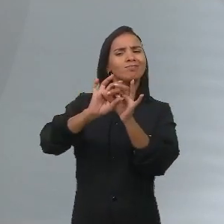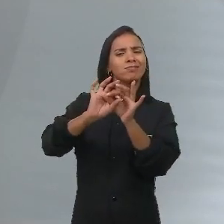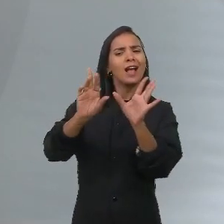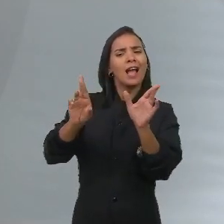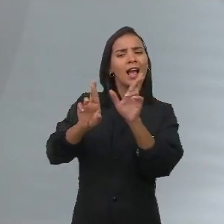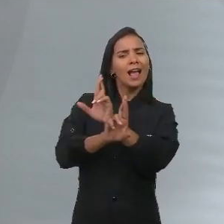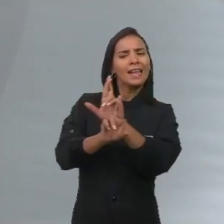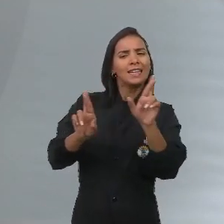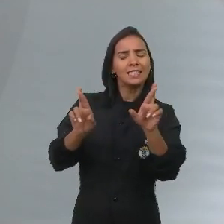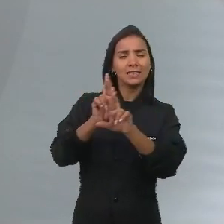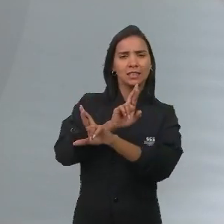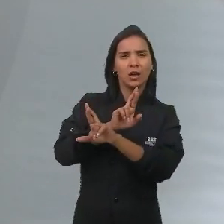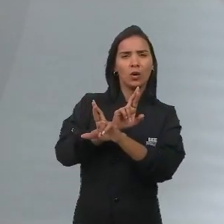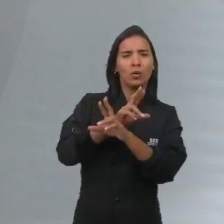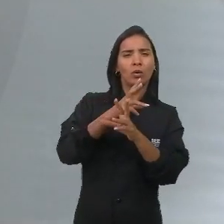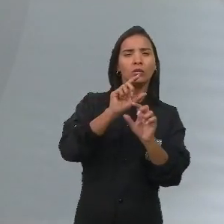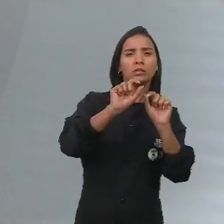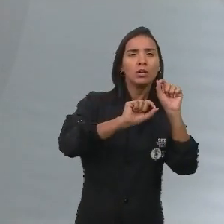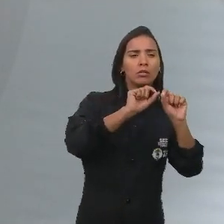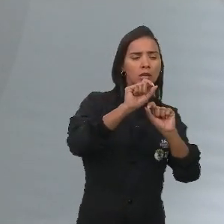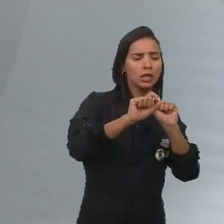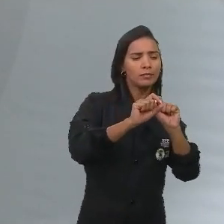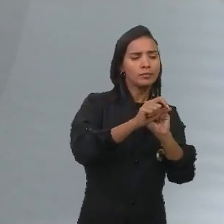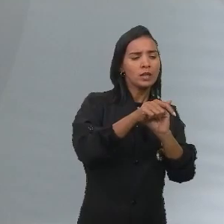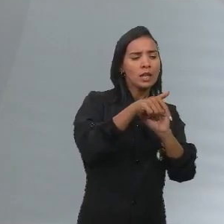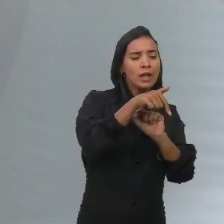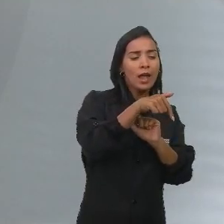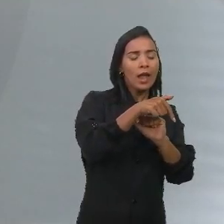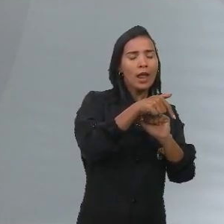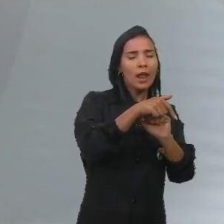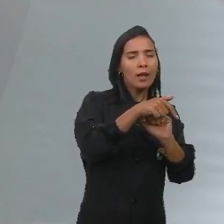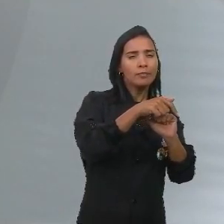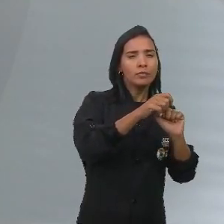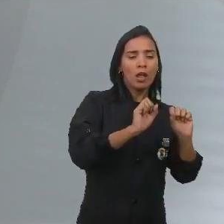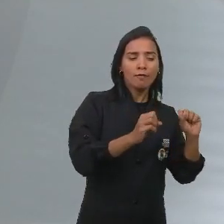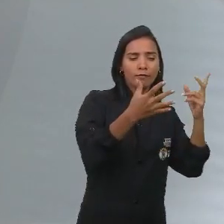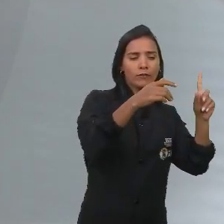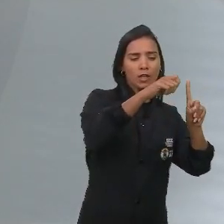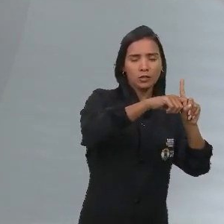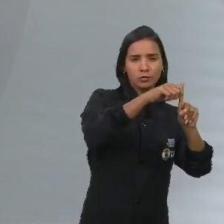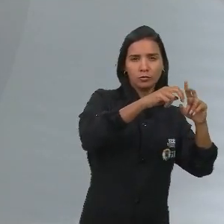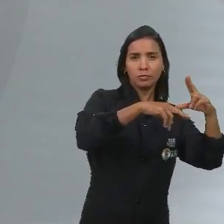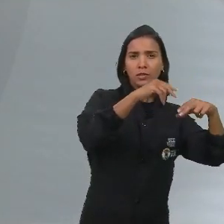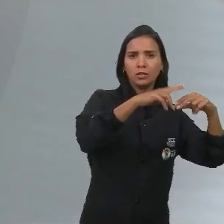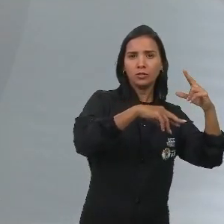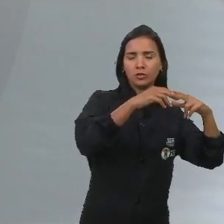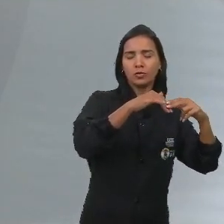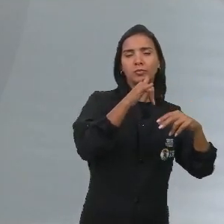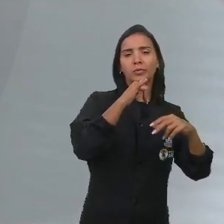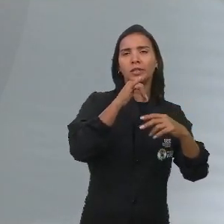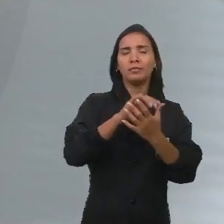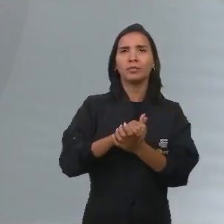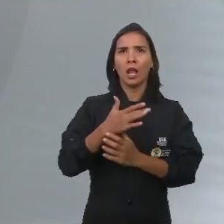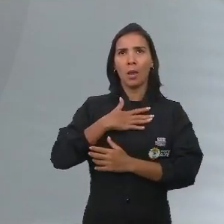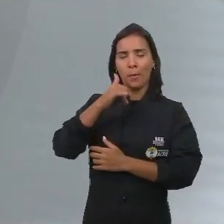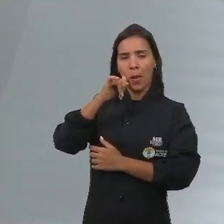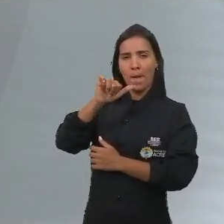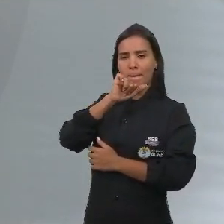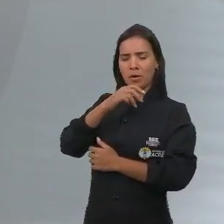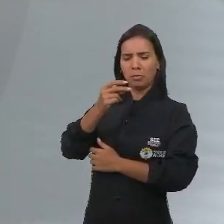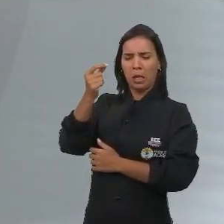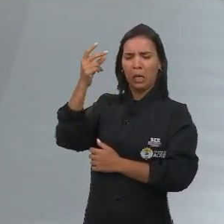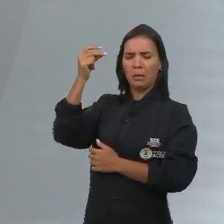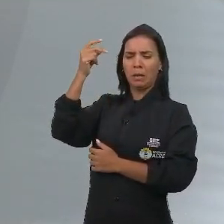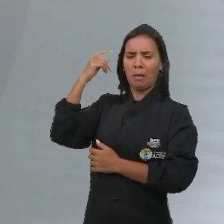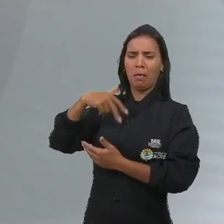com essa manutenção as quadrilhas são práticas de manutenção Ah minha mãe Dançou quadrilha a minha avó Dançou quadrilha a mãe